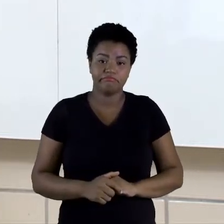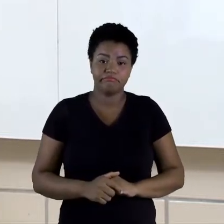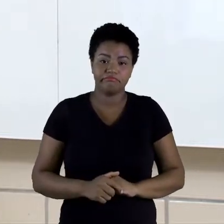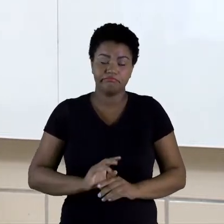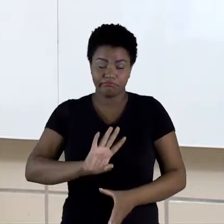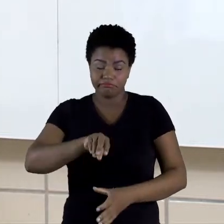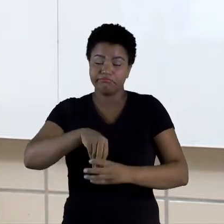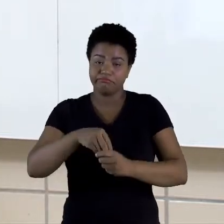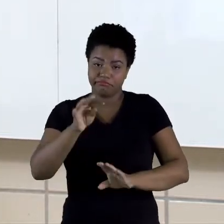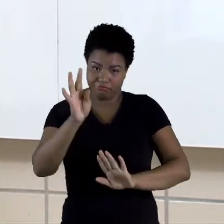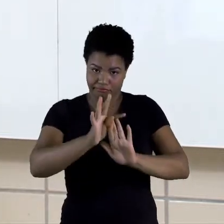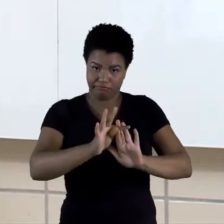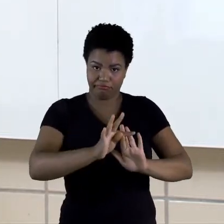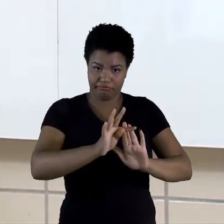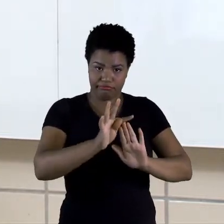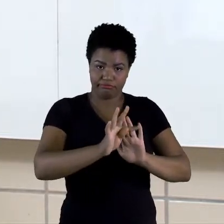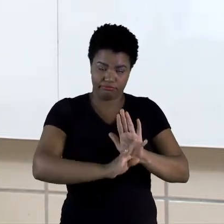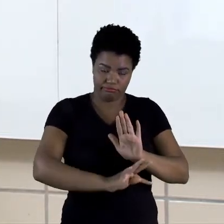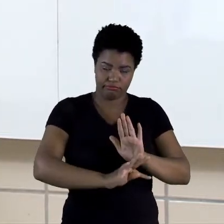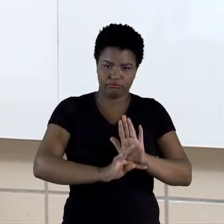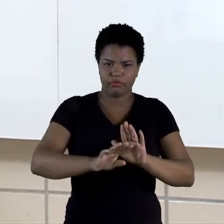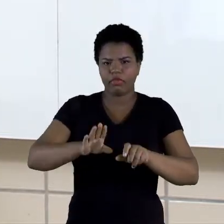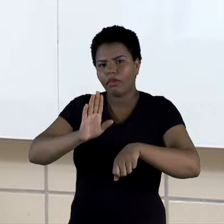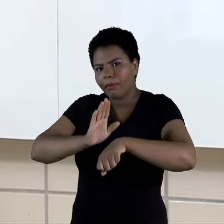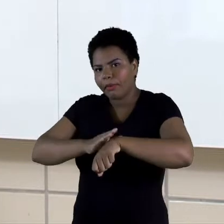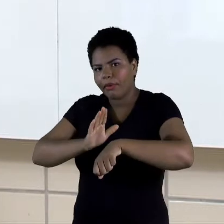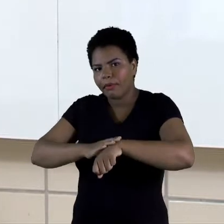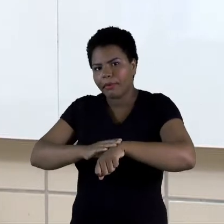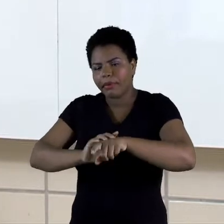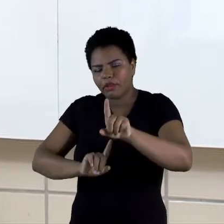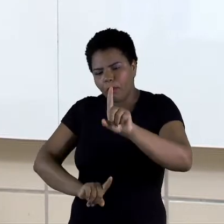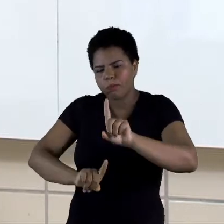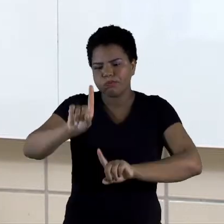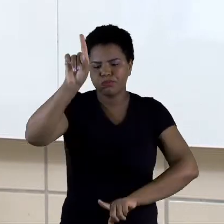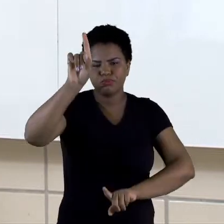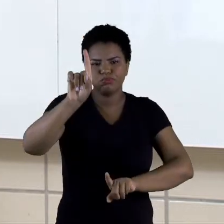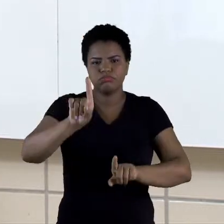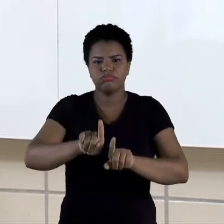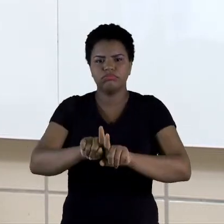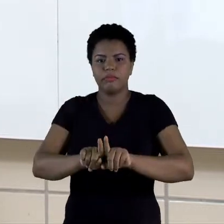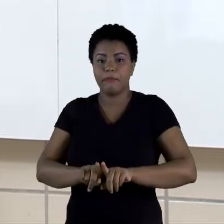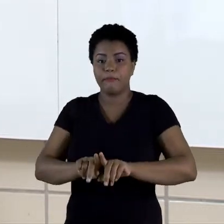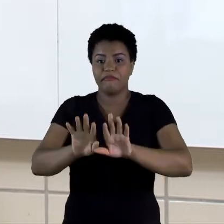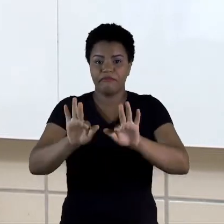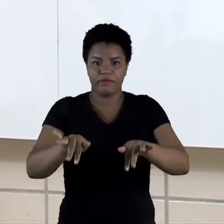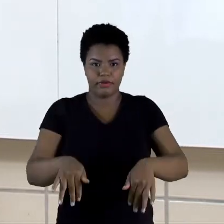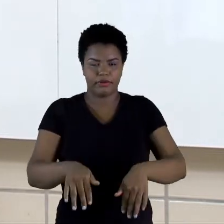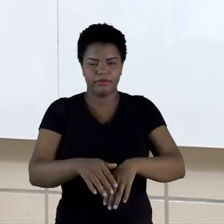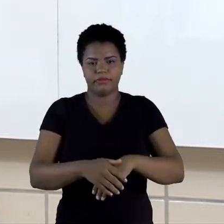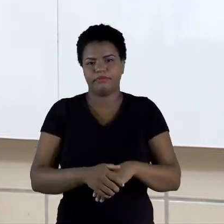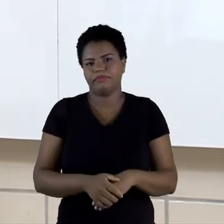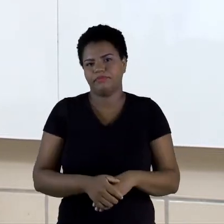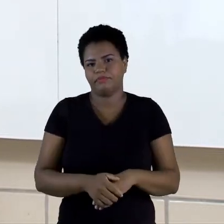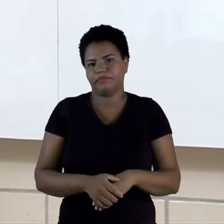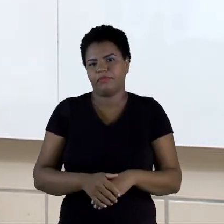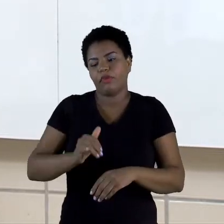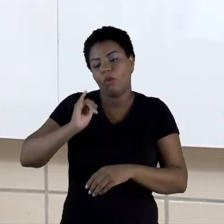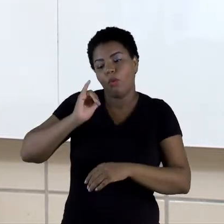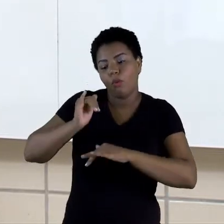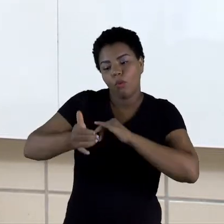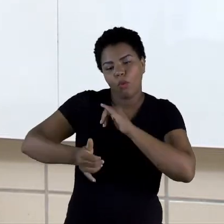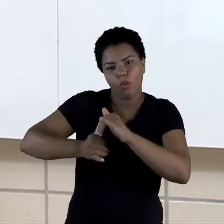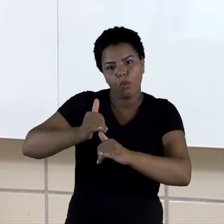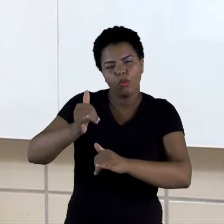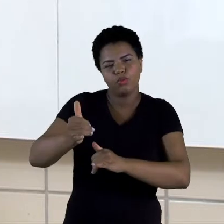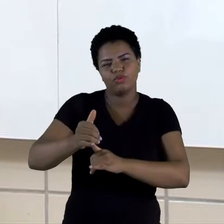dentro do texto, o momento que acontece, o clímax e o desfecho. Vimos que o conto de Pedro Malazarte, ele